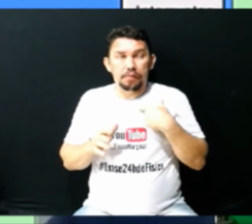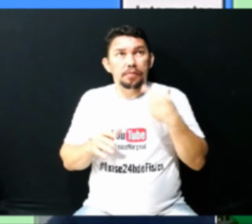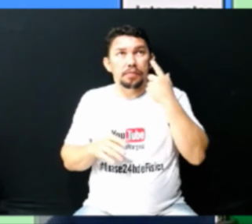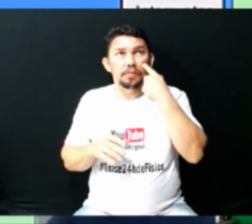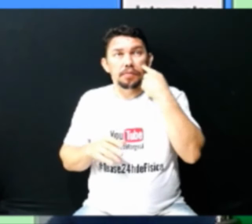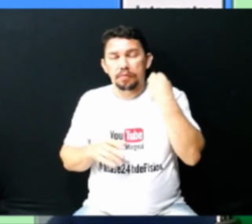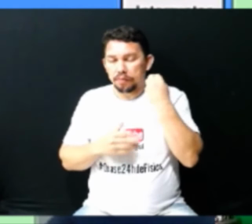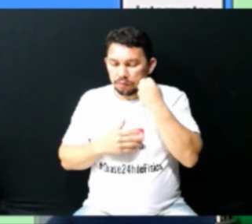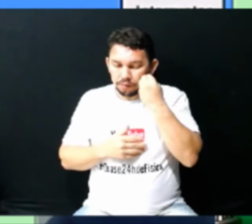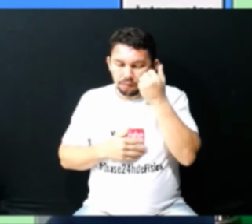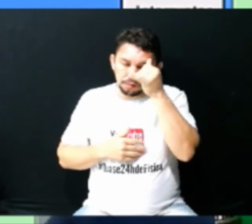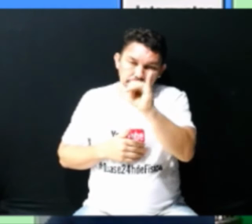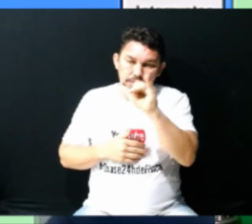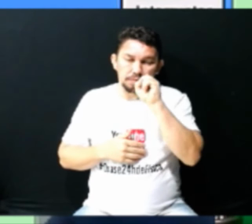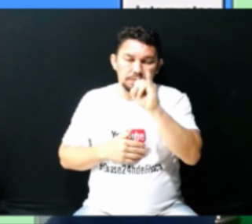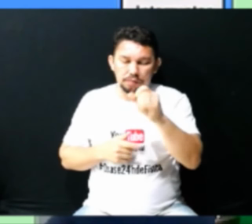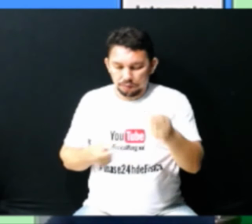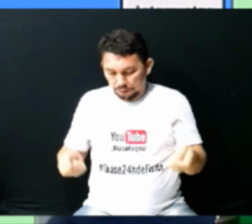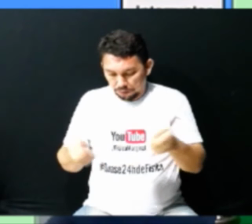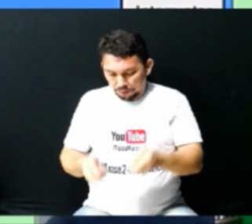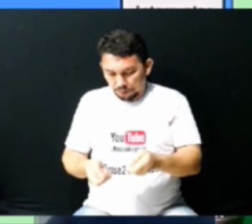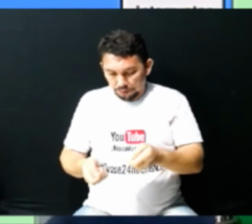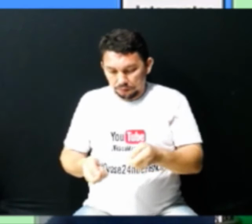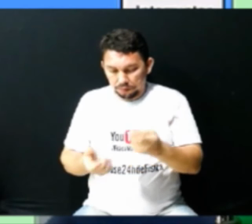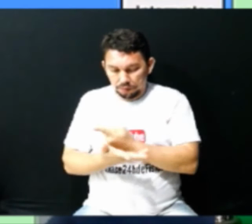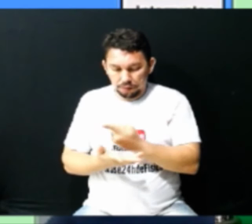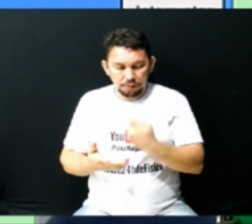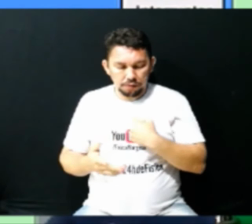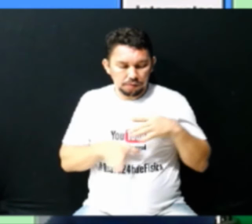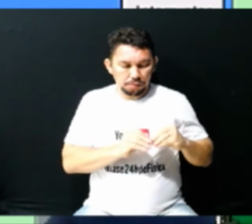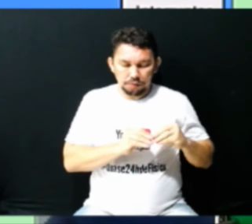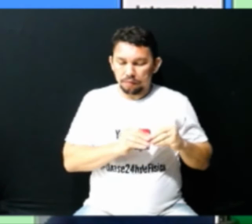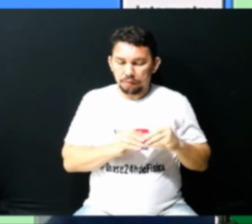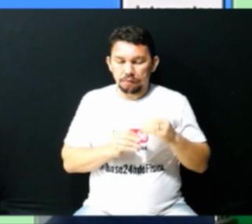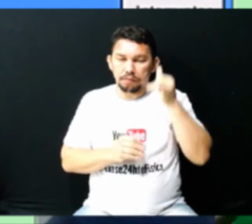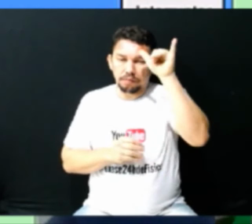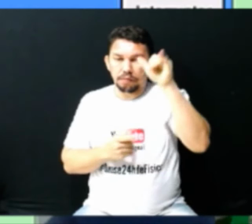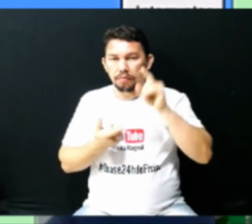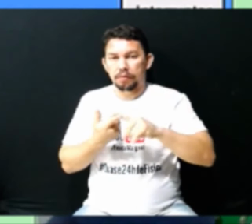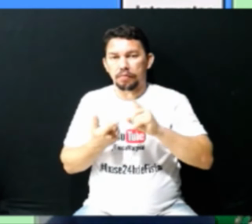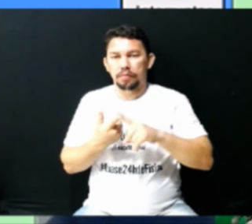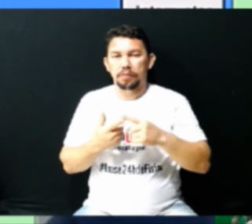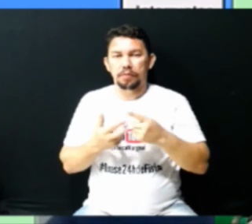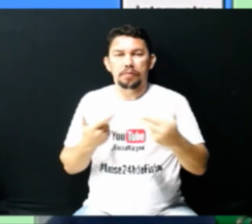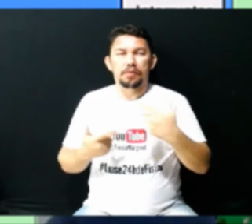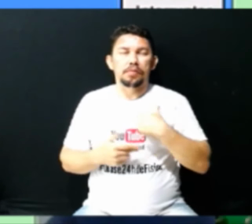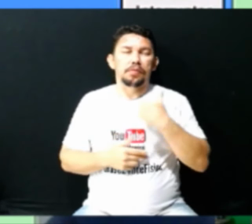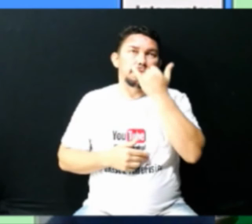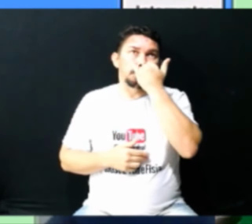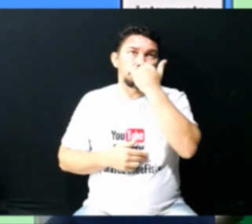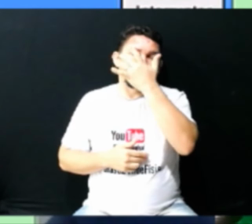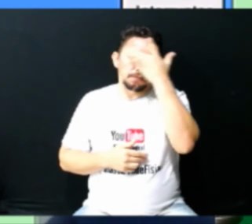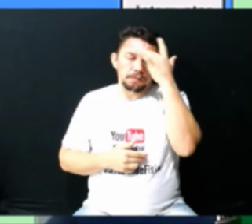proteção, para se você ligar errado, ele interromper o circuito e não danificar nem o equipamento e nem machucar a pessoa. Porém, a maioria